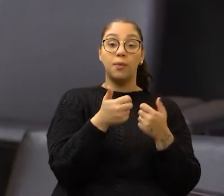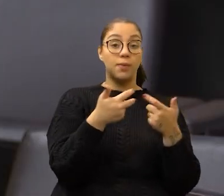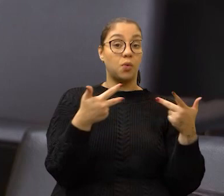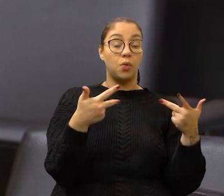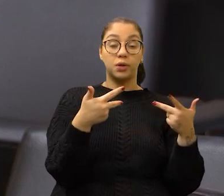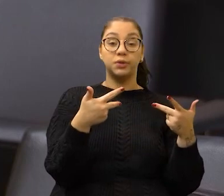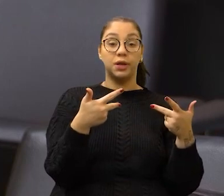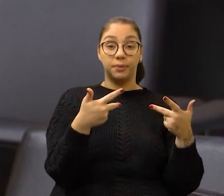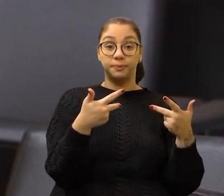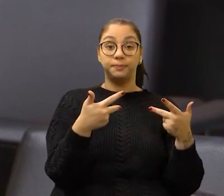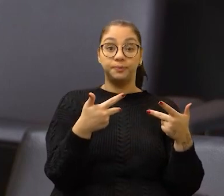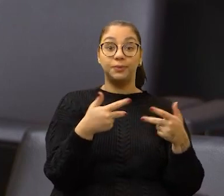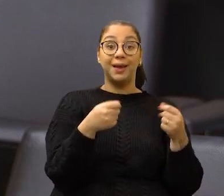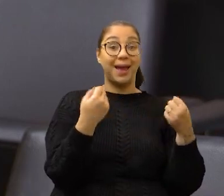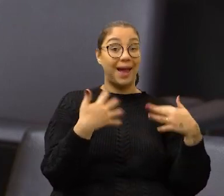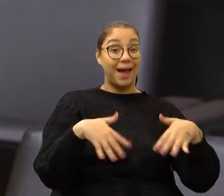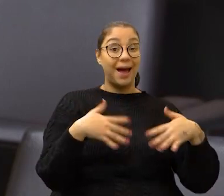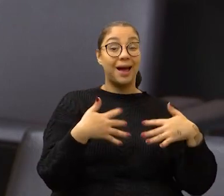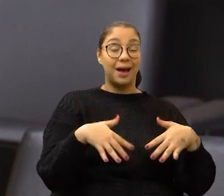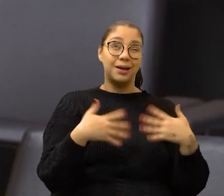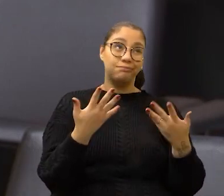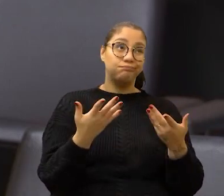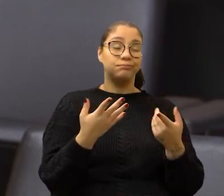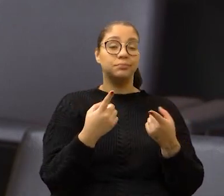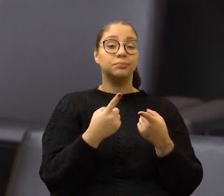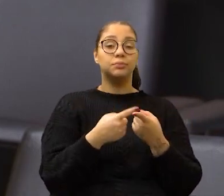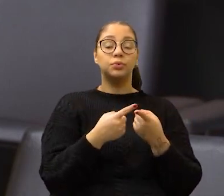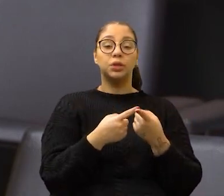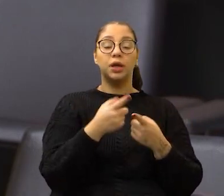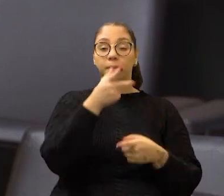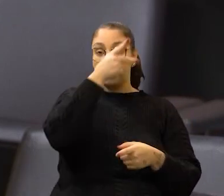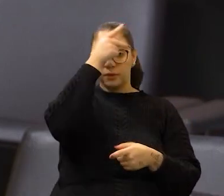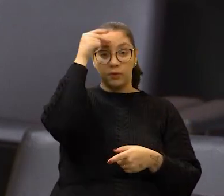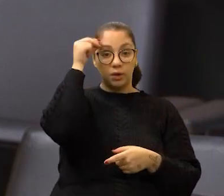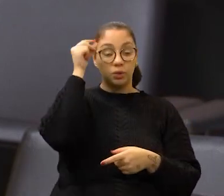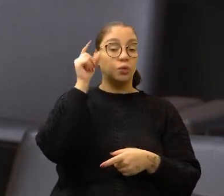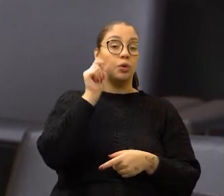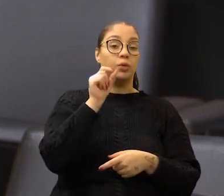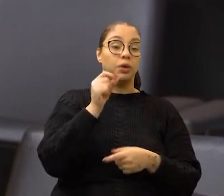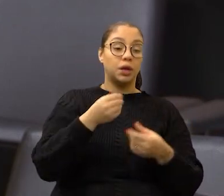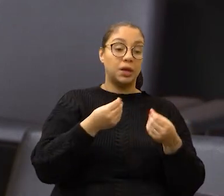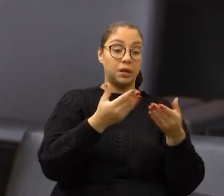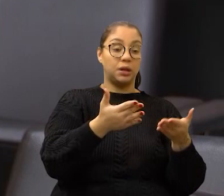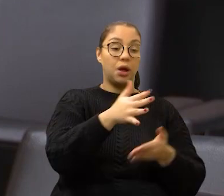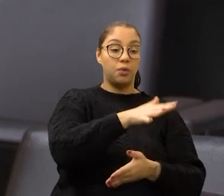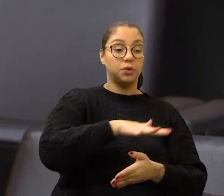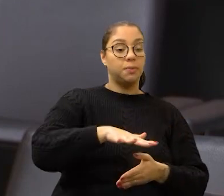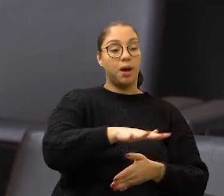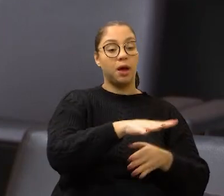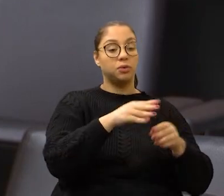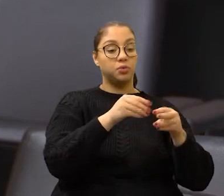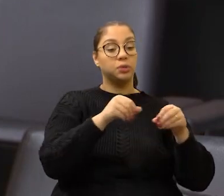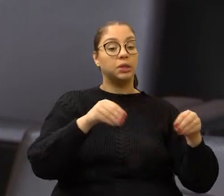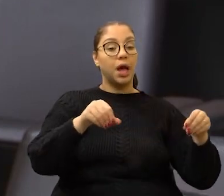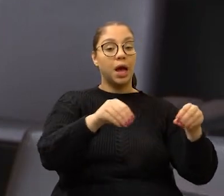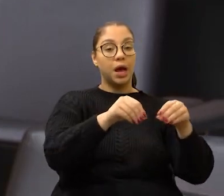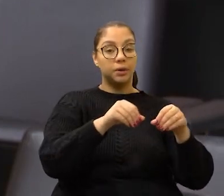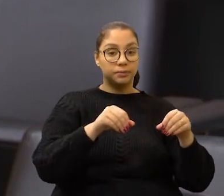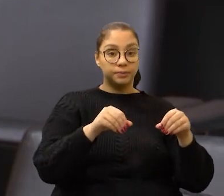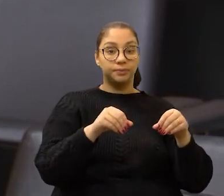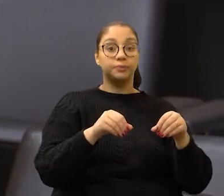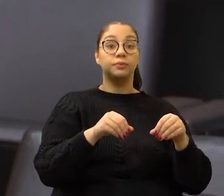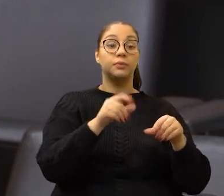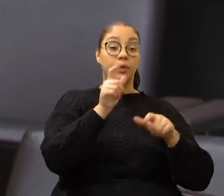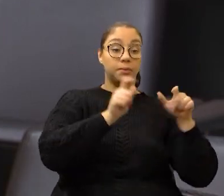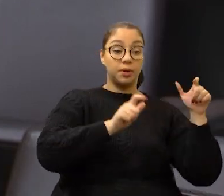uma coisa um tanto assim cara, vamos dizer assim, porque a prefeitura ela entra com o espaço, né, com a terra,